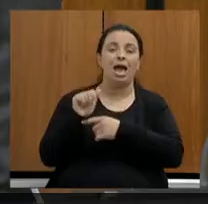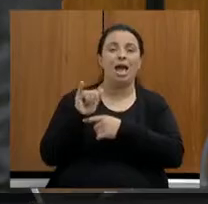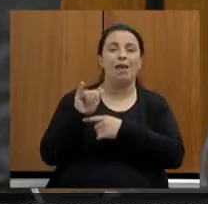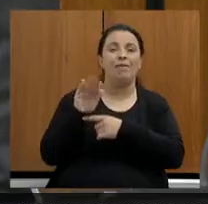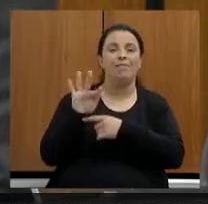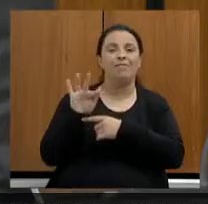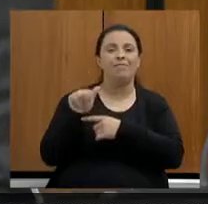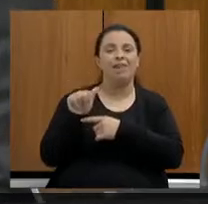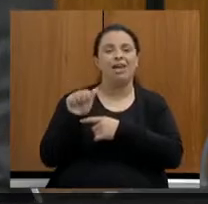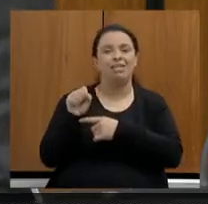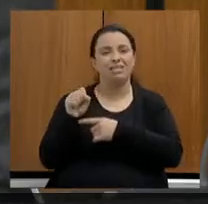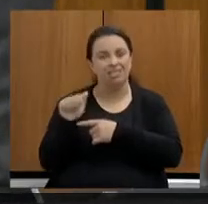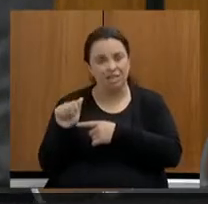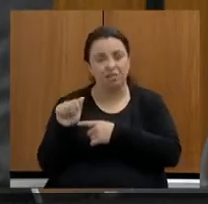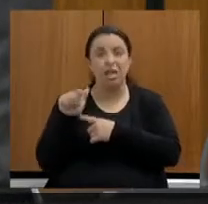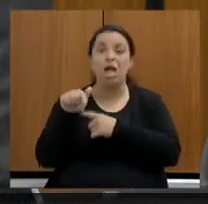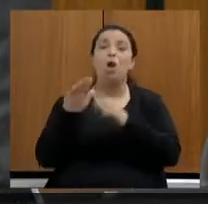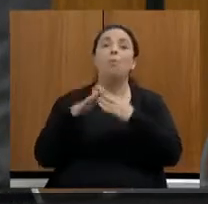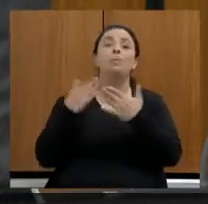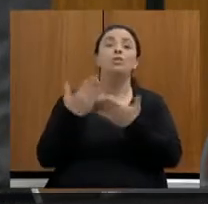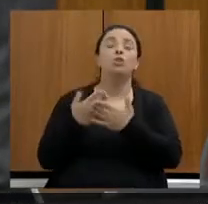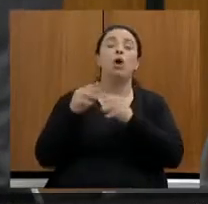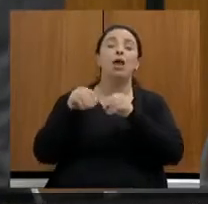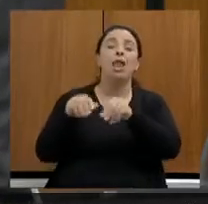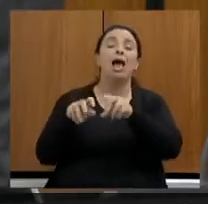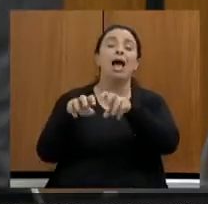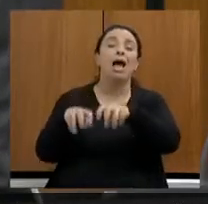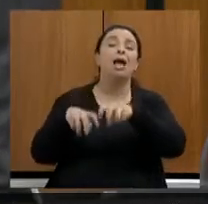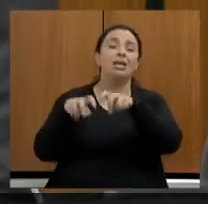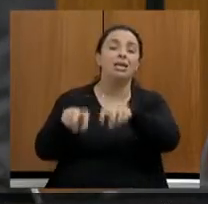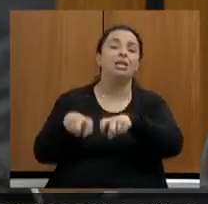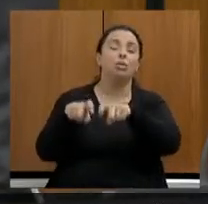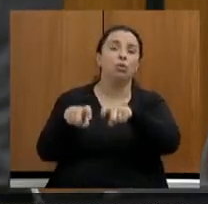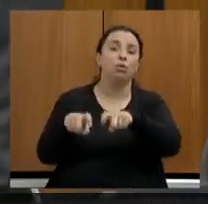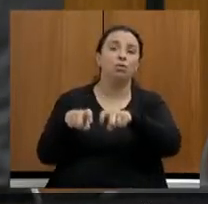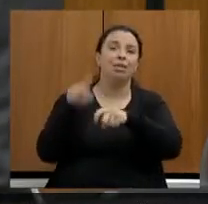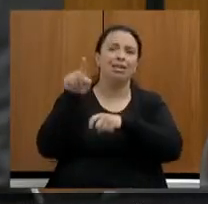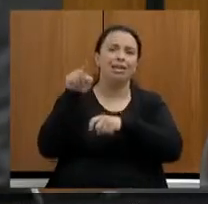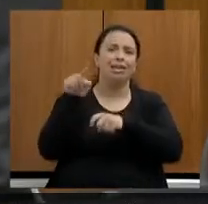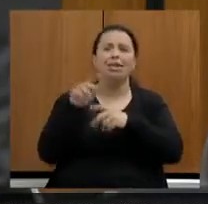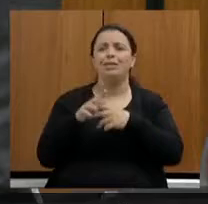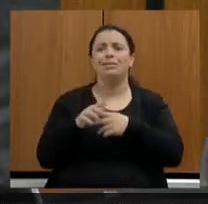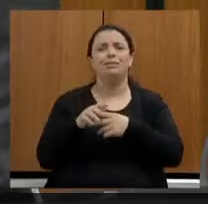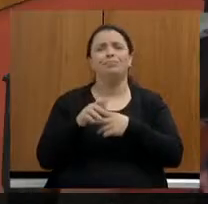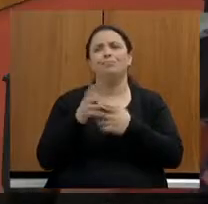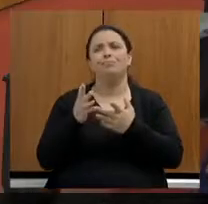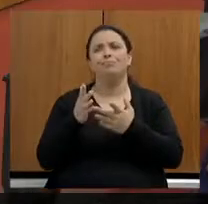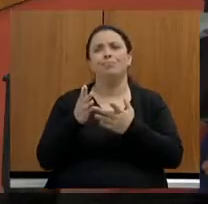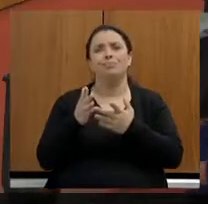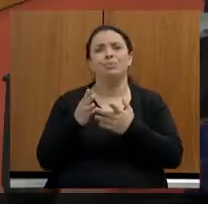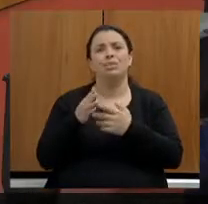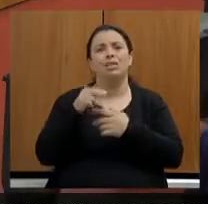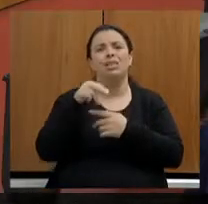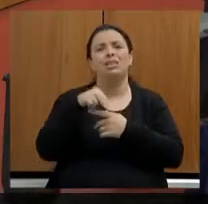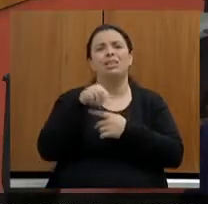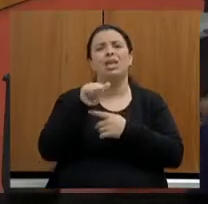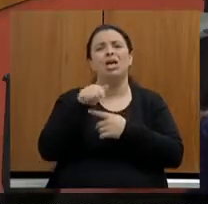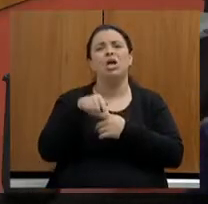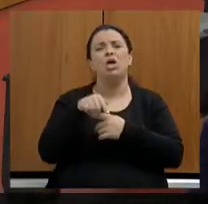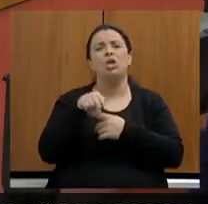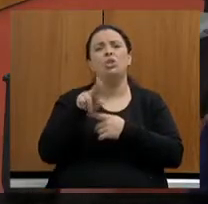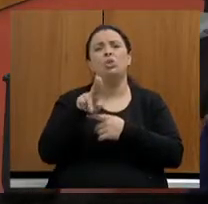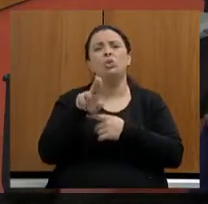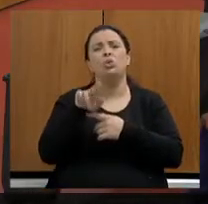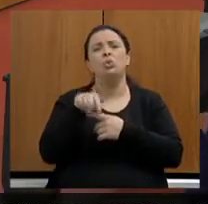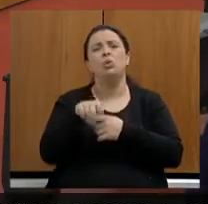lá no Mucuri vizinho à cidade de Nanuque trabalho Fantástico e os precisam muito do apoio do governo